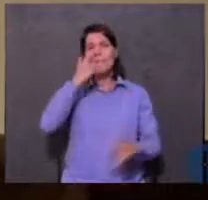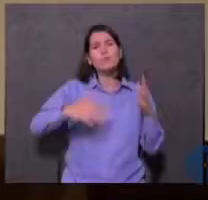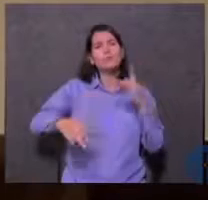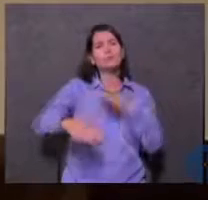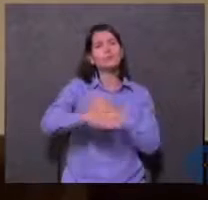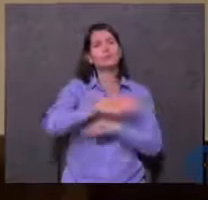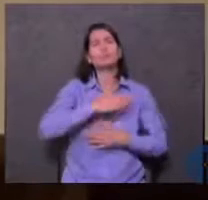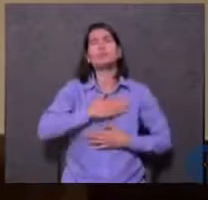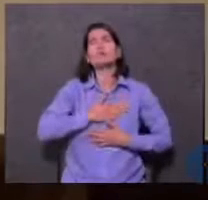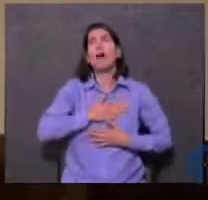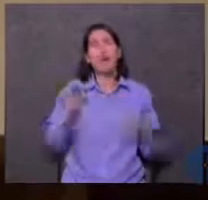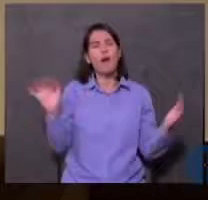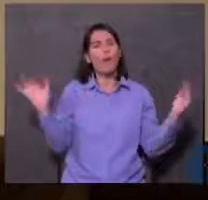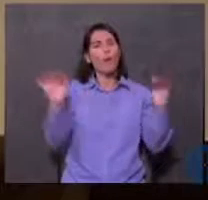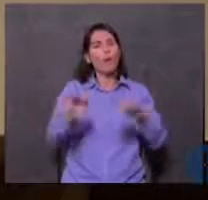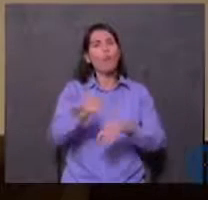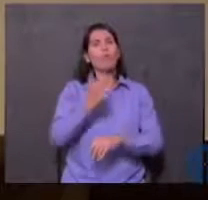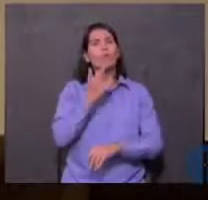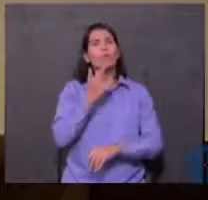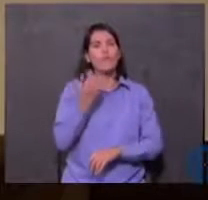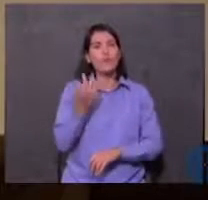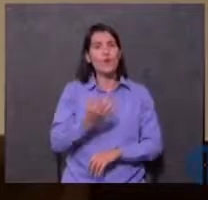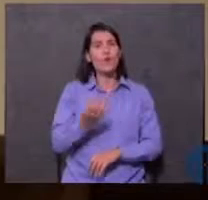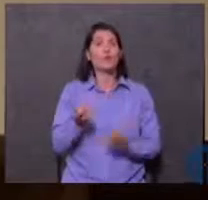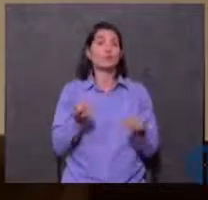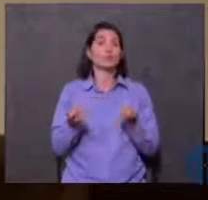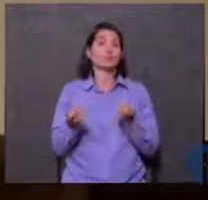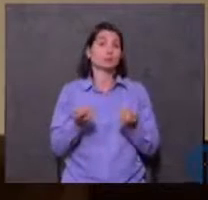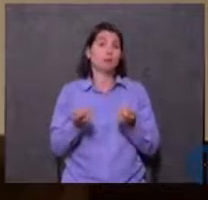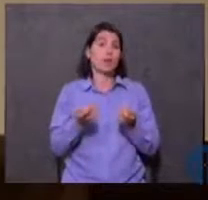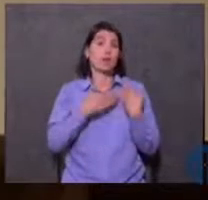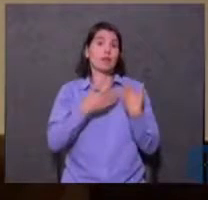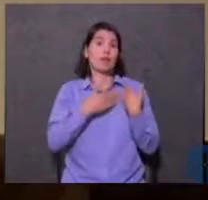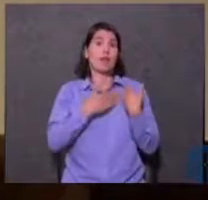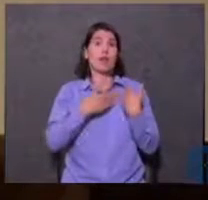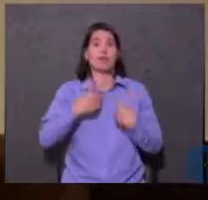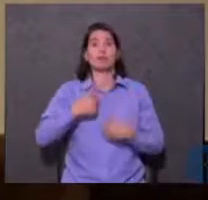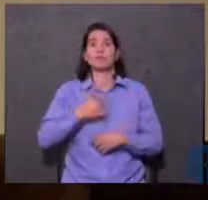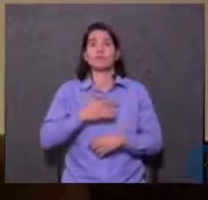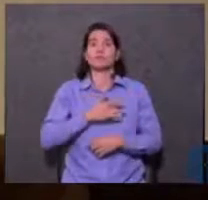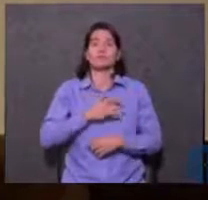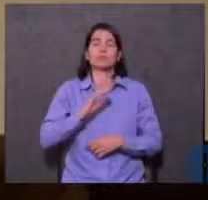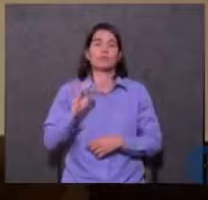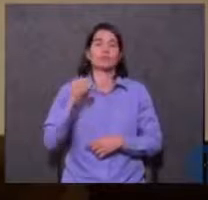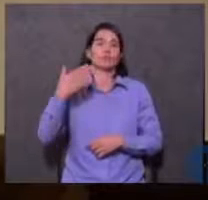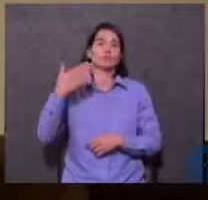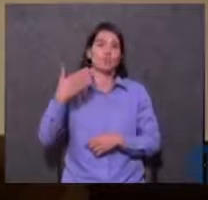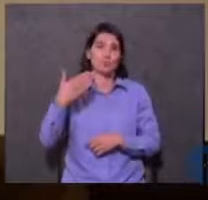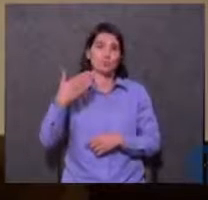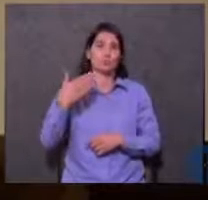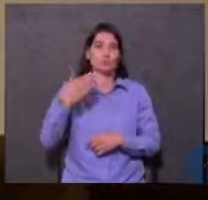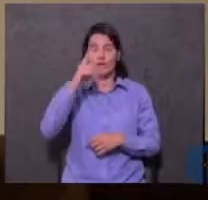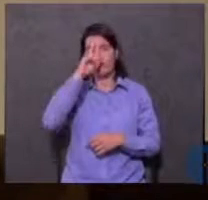fiéis, presididos por un dos meus máis venerables predecesores de santa